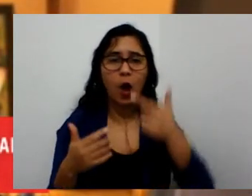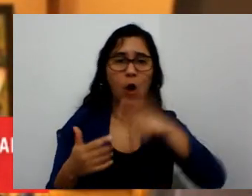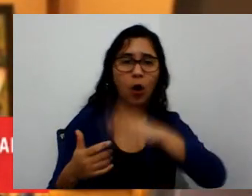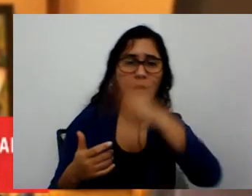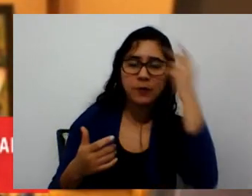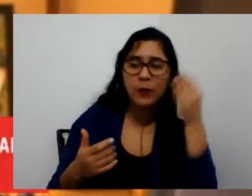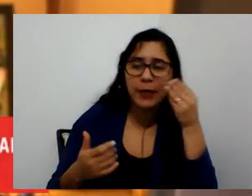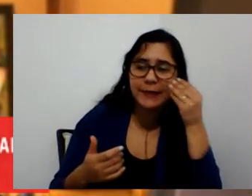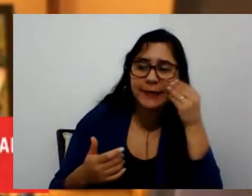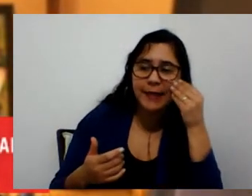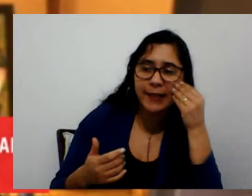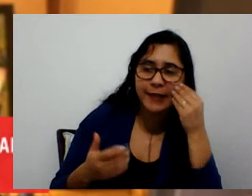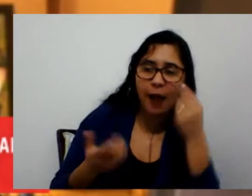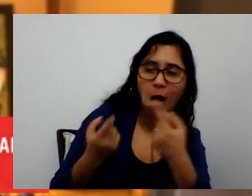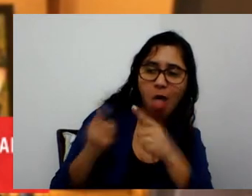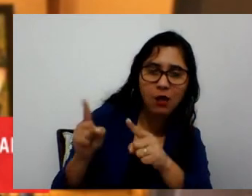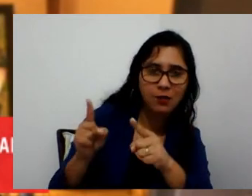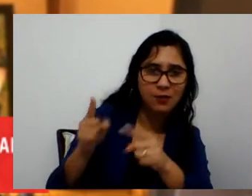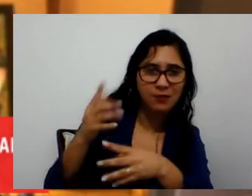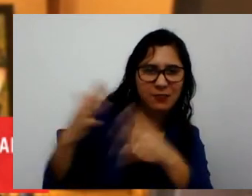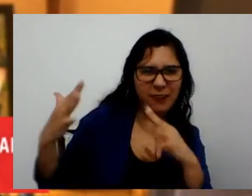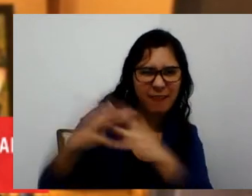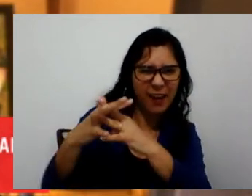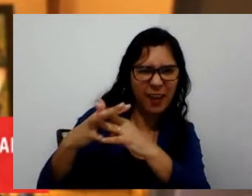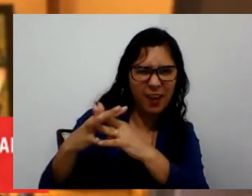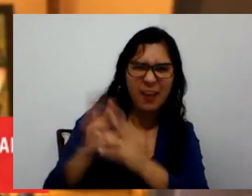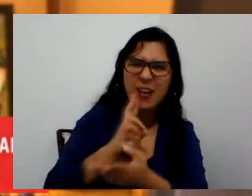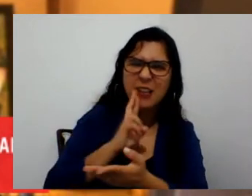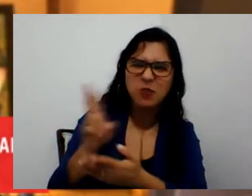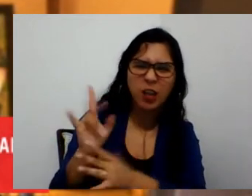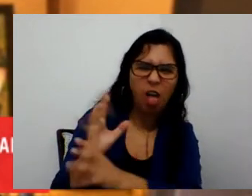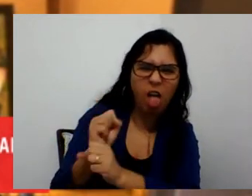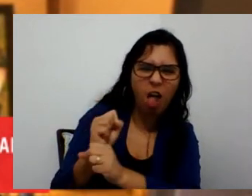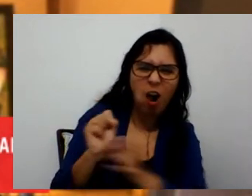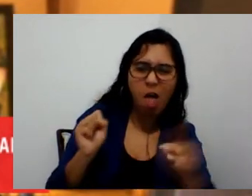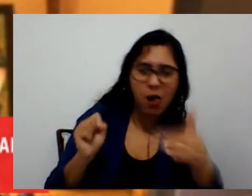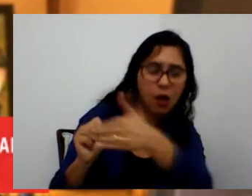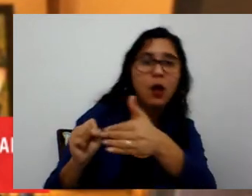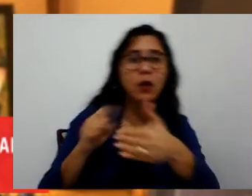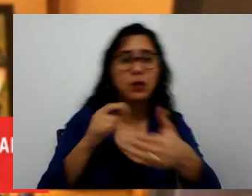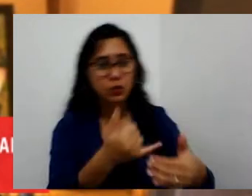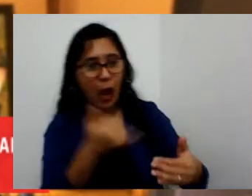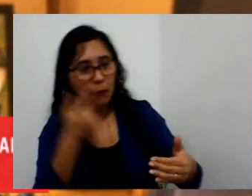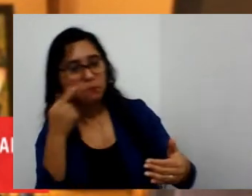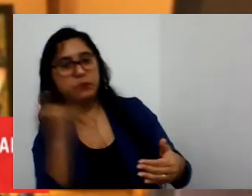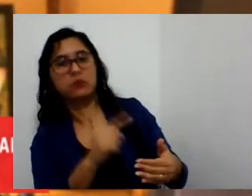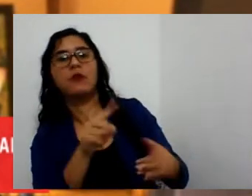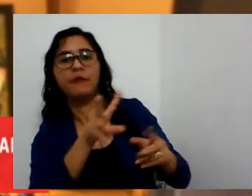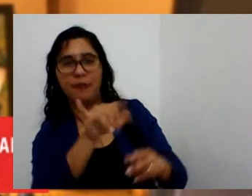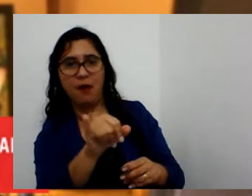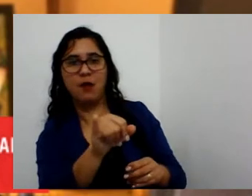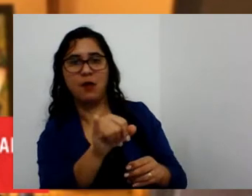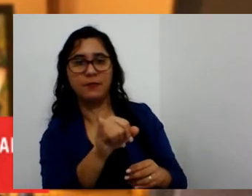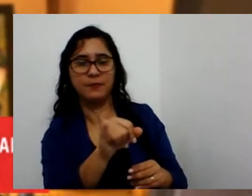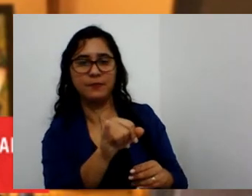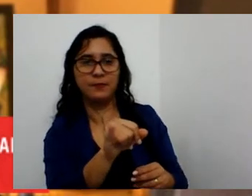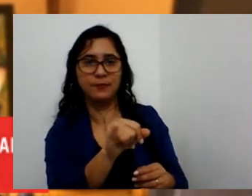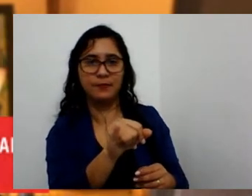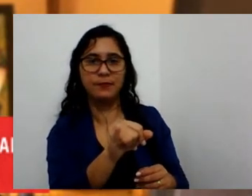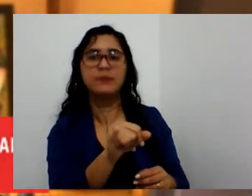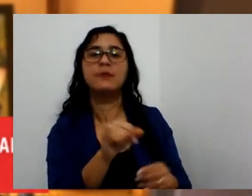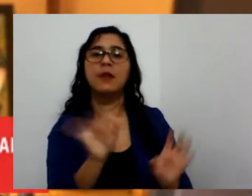comprometer o sistema de votação e interferir no resultado, ele será imediatamente detectado. E a